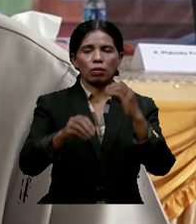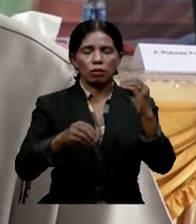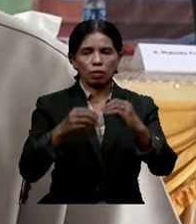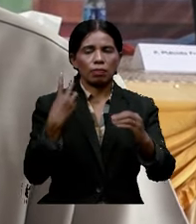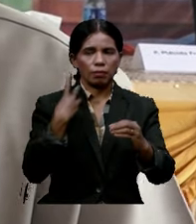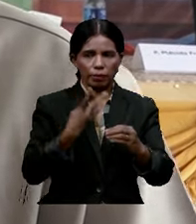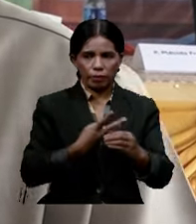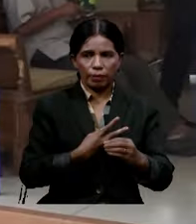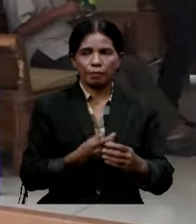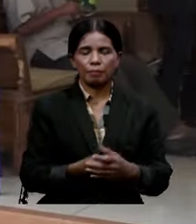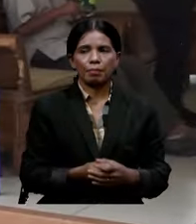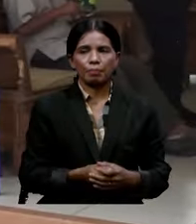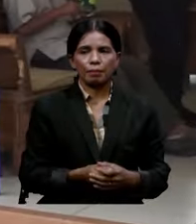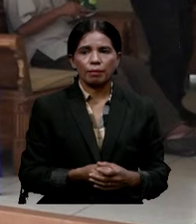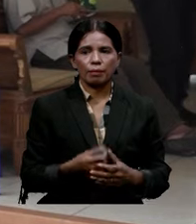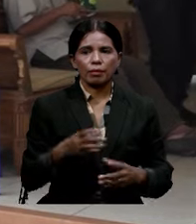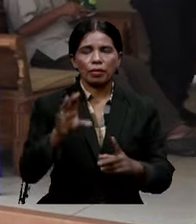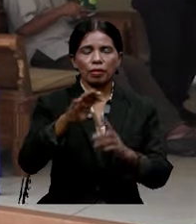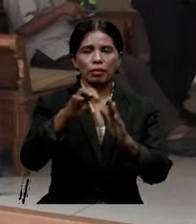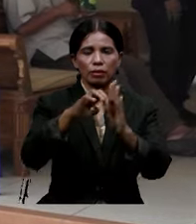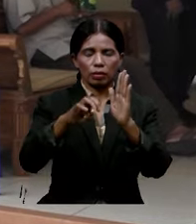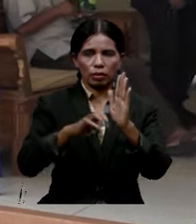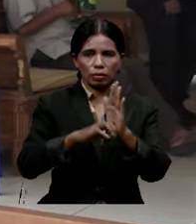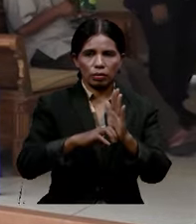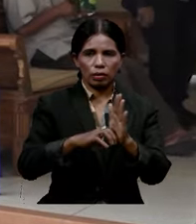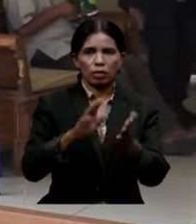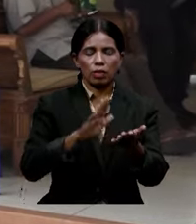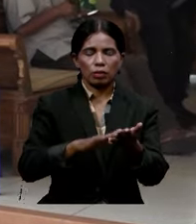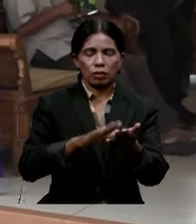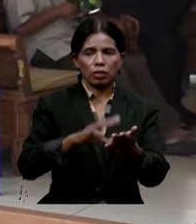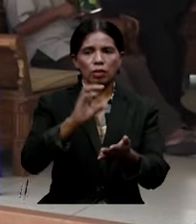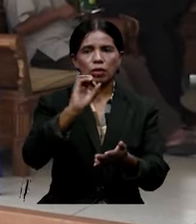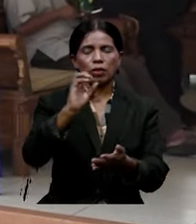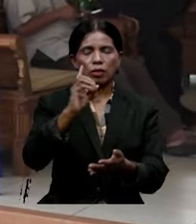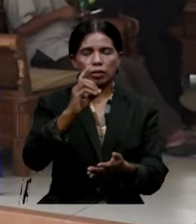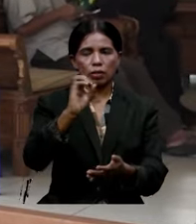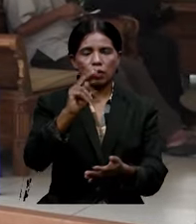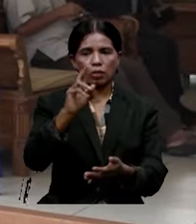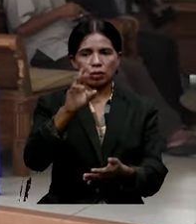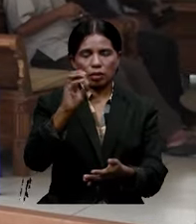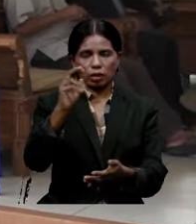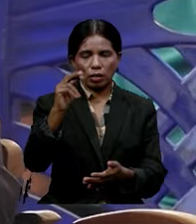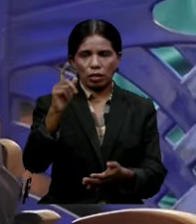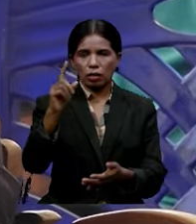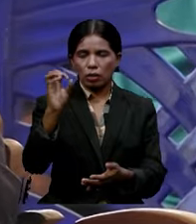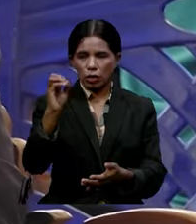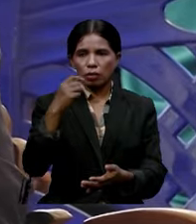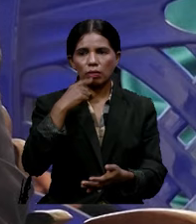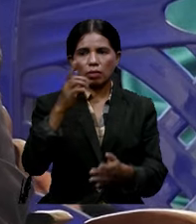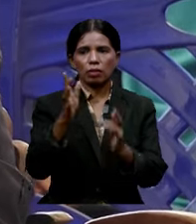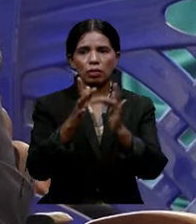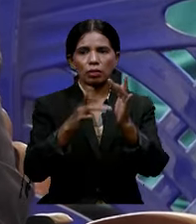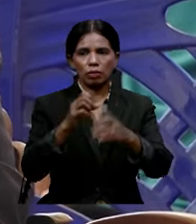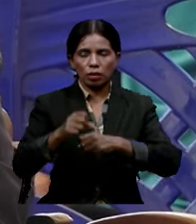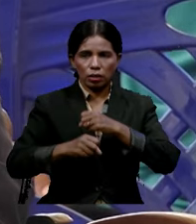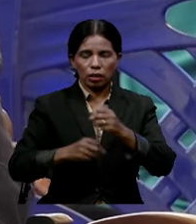ita. Nunemos se fi estudante Instituto Superior Dom Bosco Ronaldo da Silva Guterres Chateden Jesus neteros